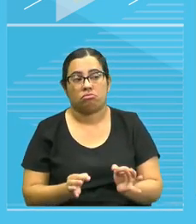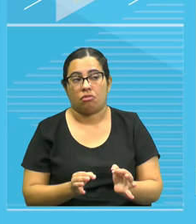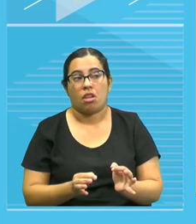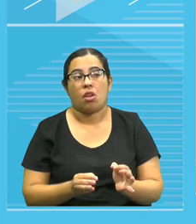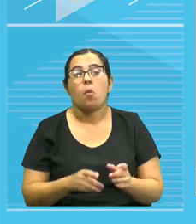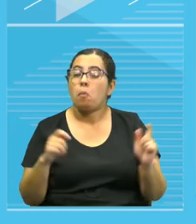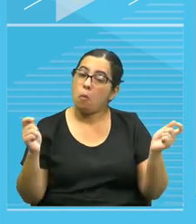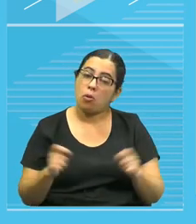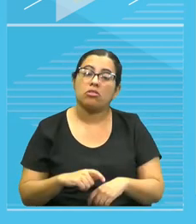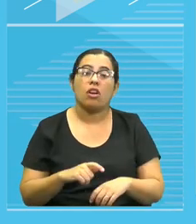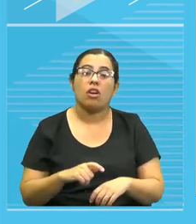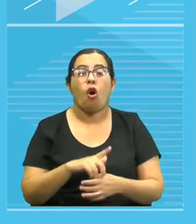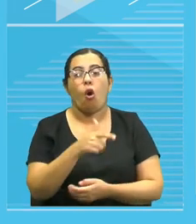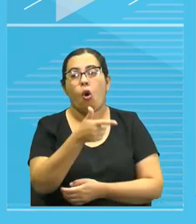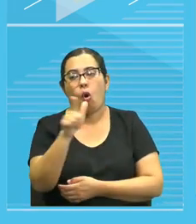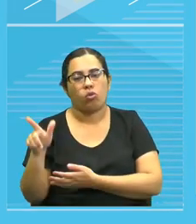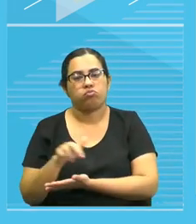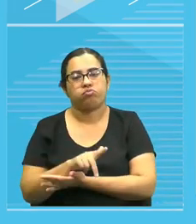bom